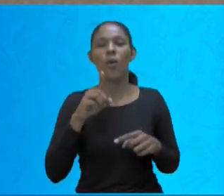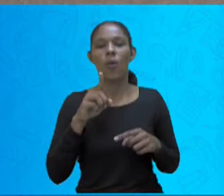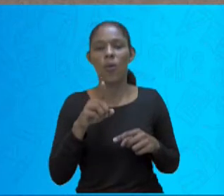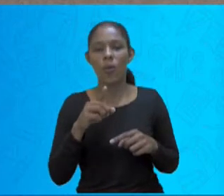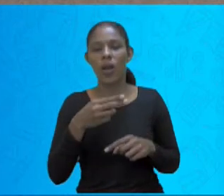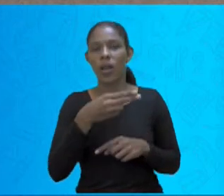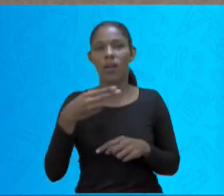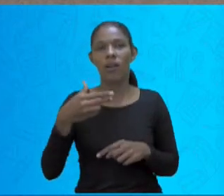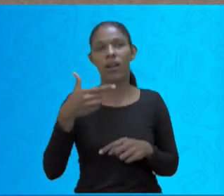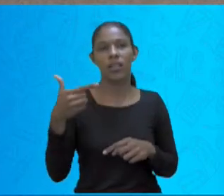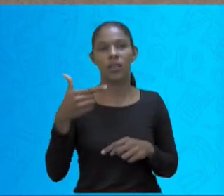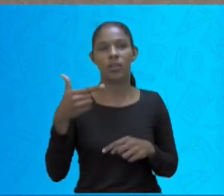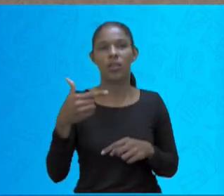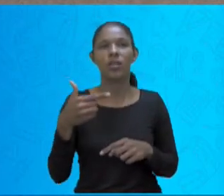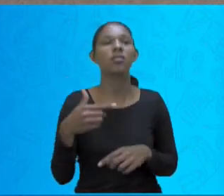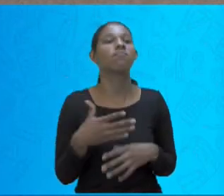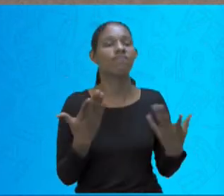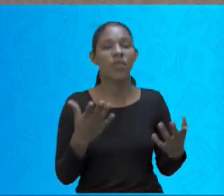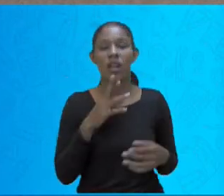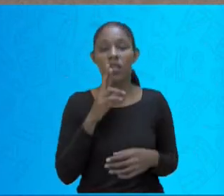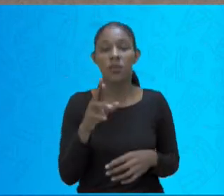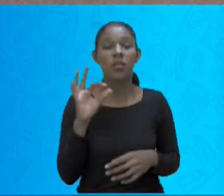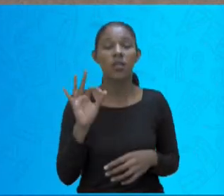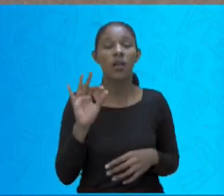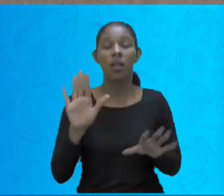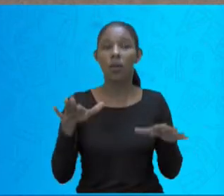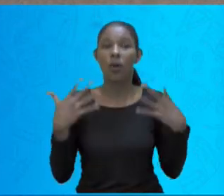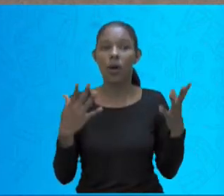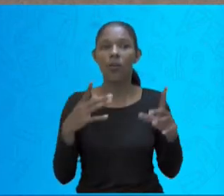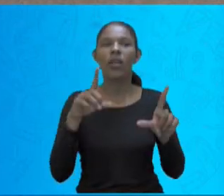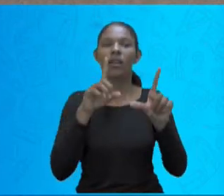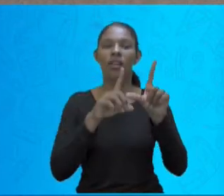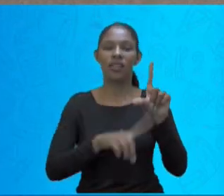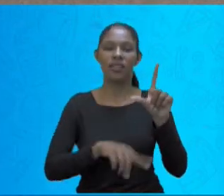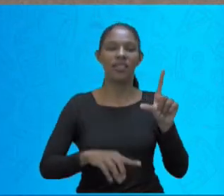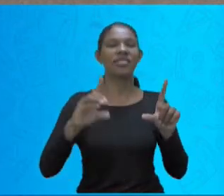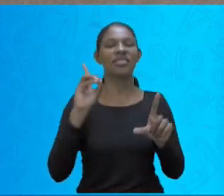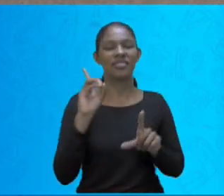a opção que eu vou escolher? Letra D.